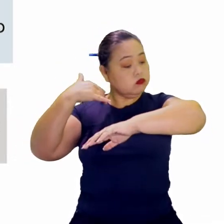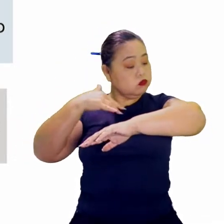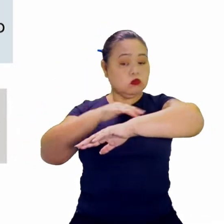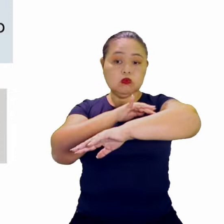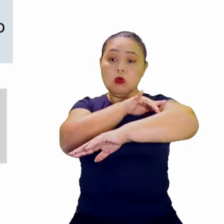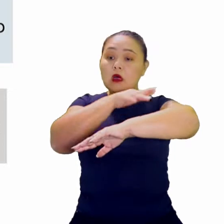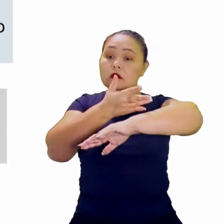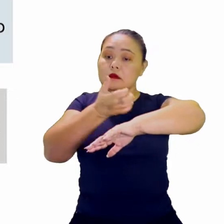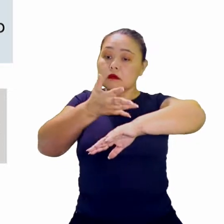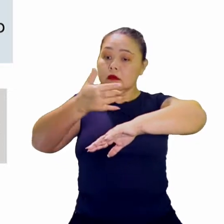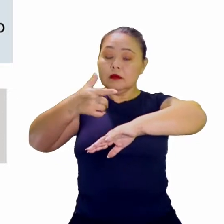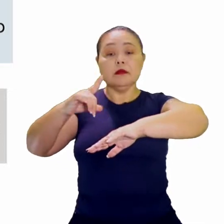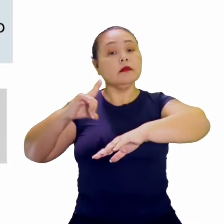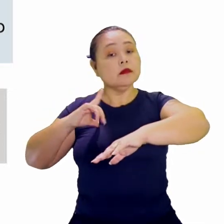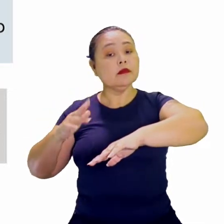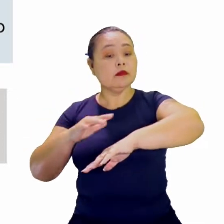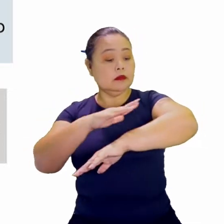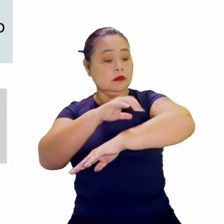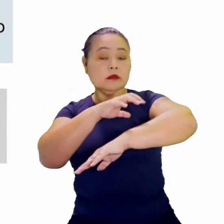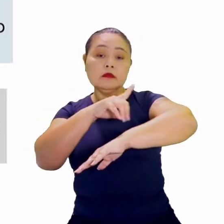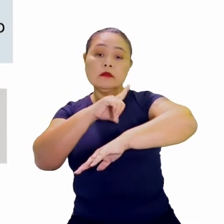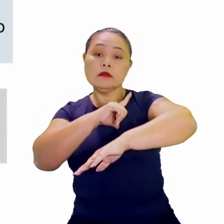Então, excitabilidade.